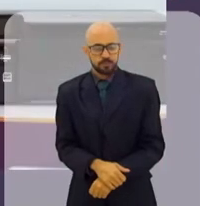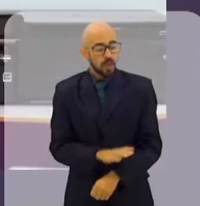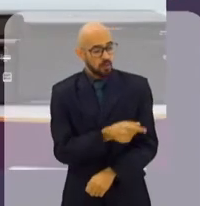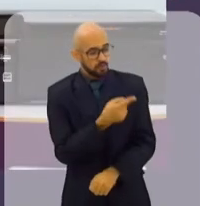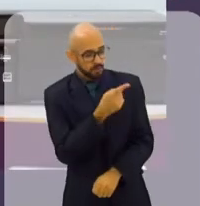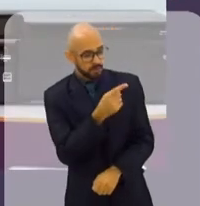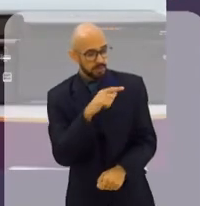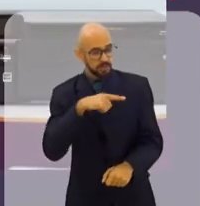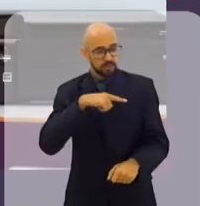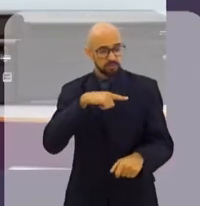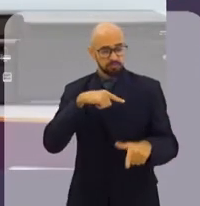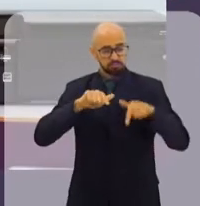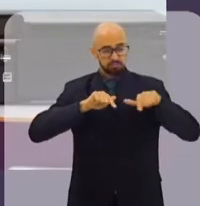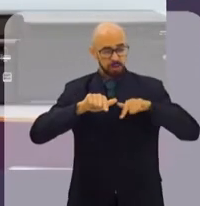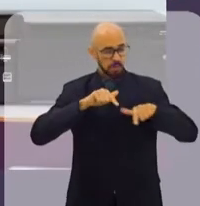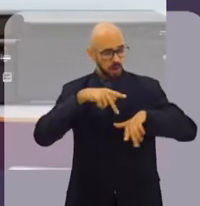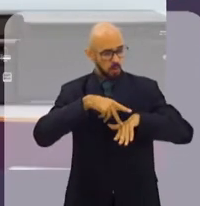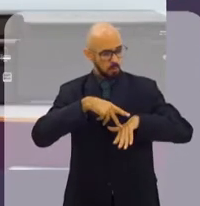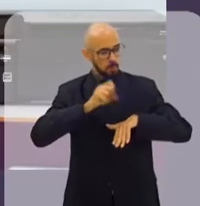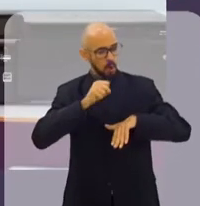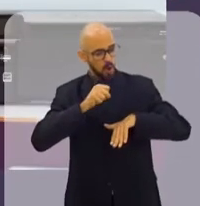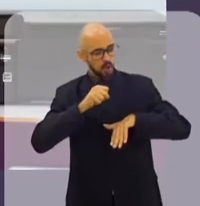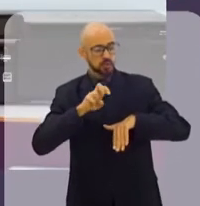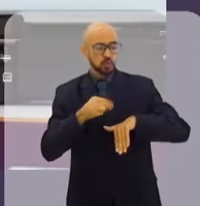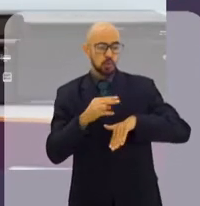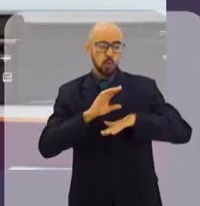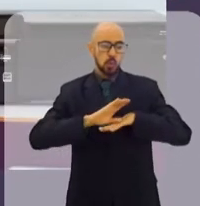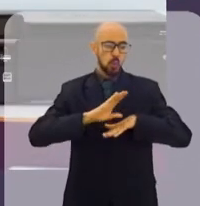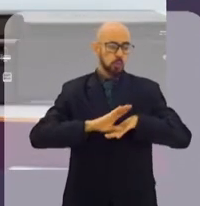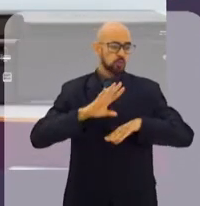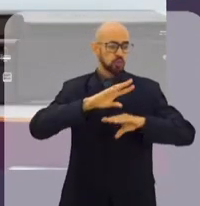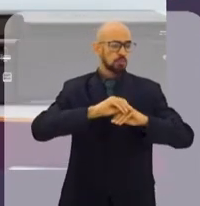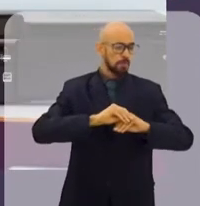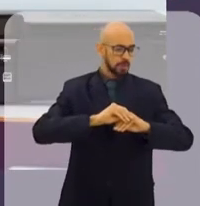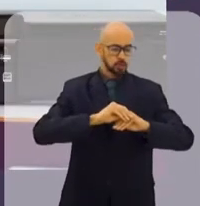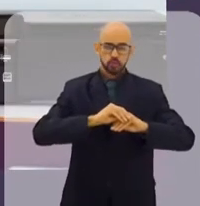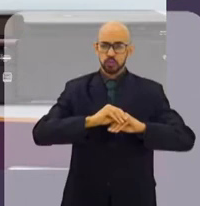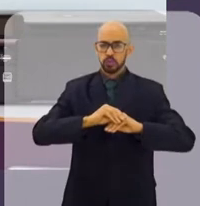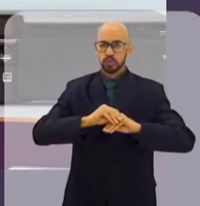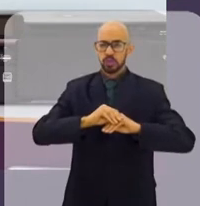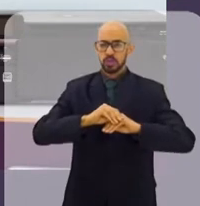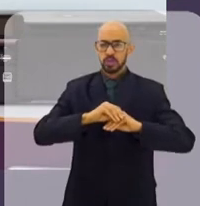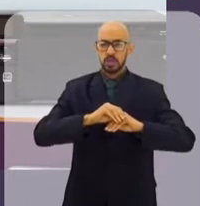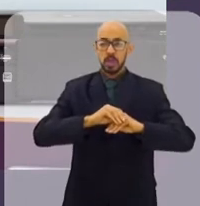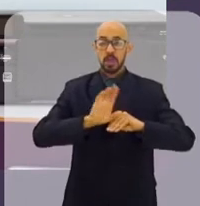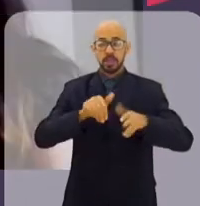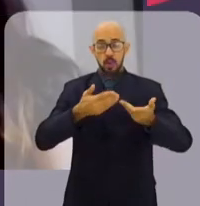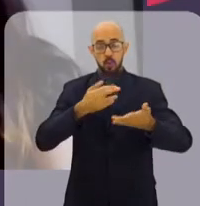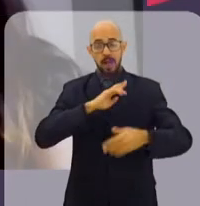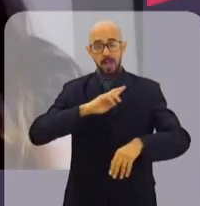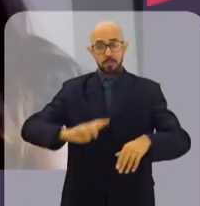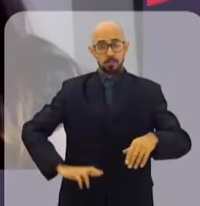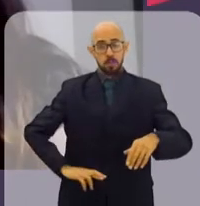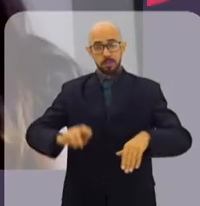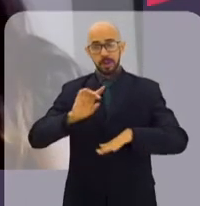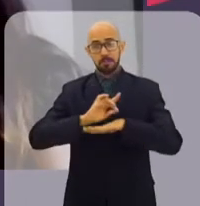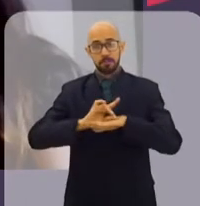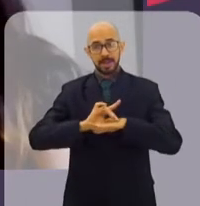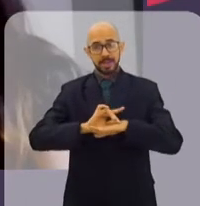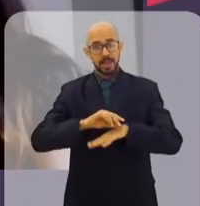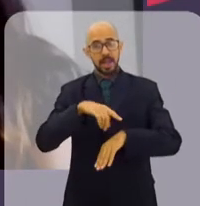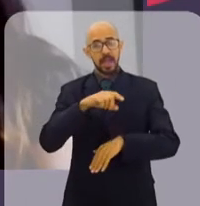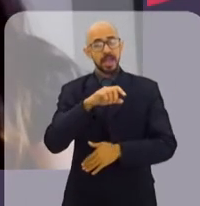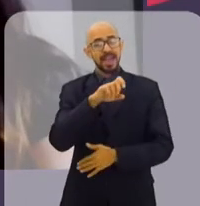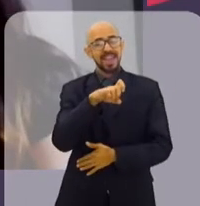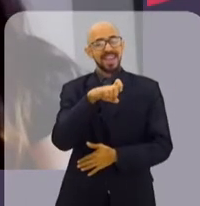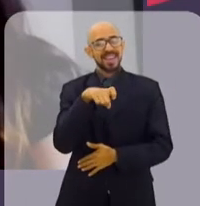vocês trabalham com pós-graduação, projetos de extensão, como é que é? Então, a República Preta é um projeto de extensão,